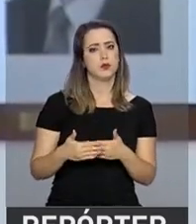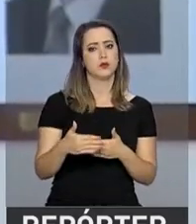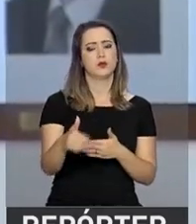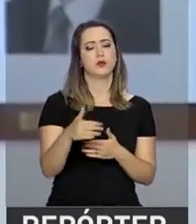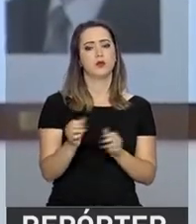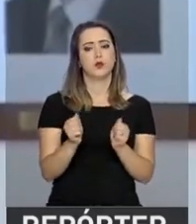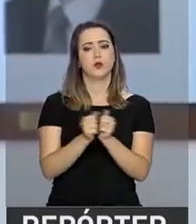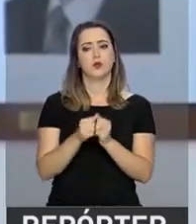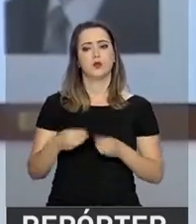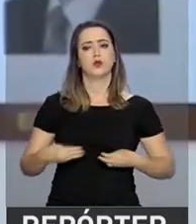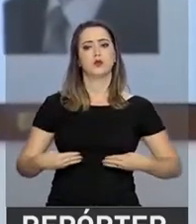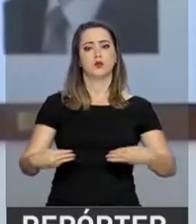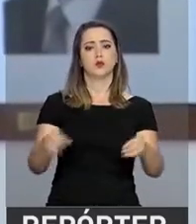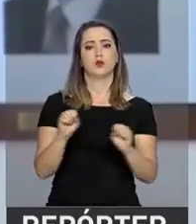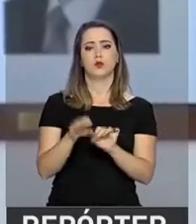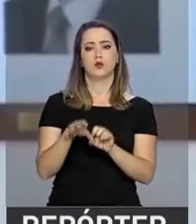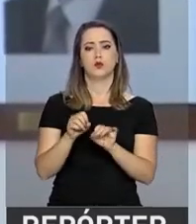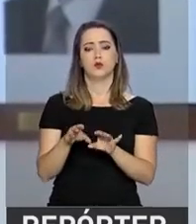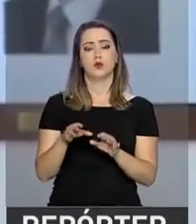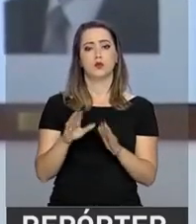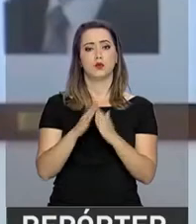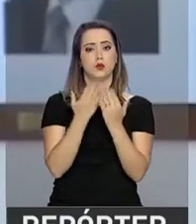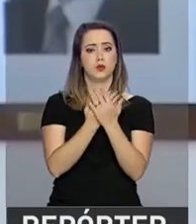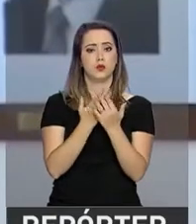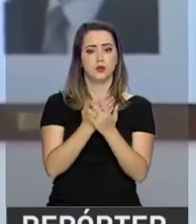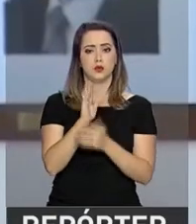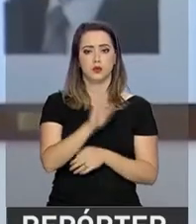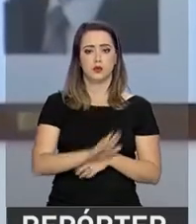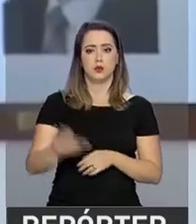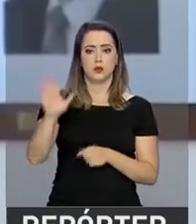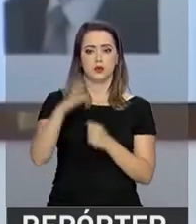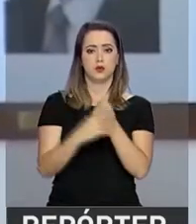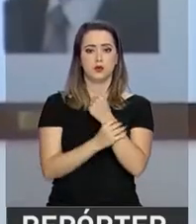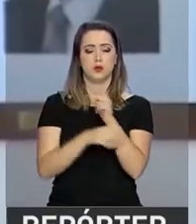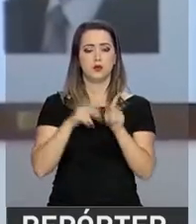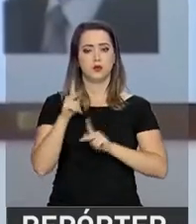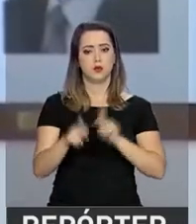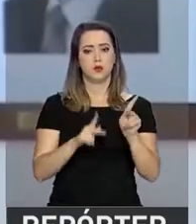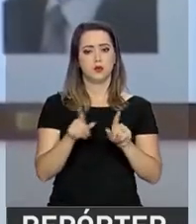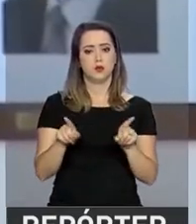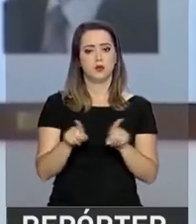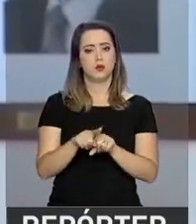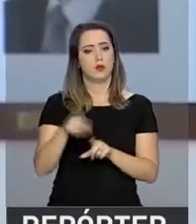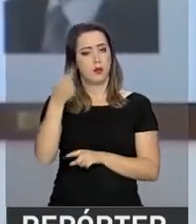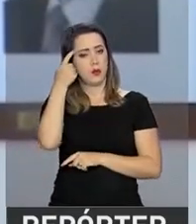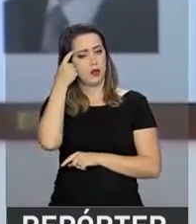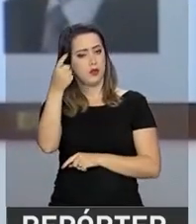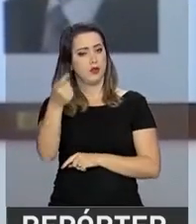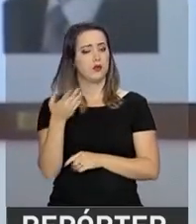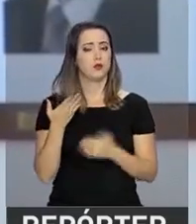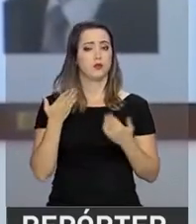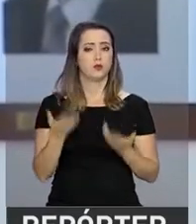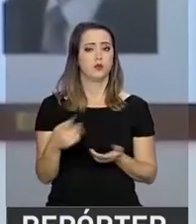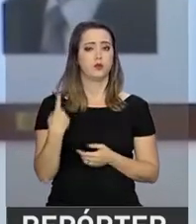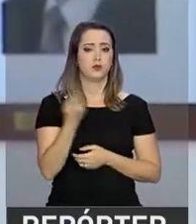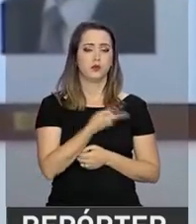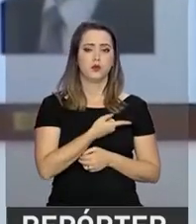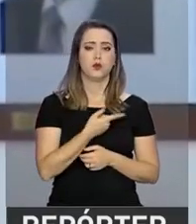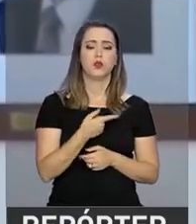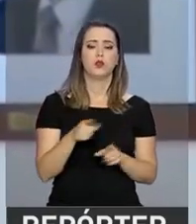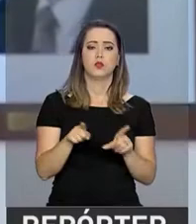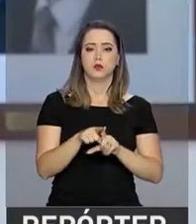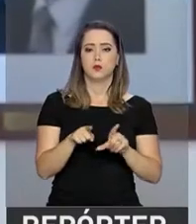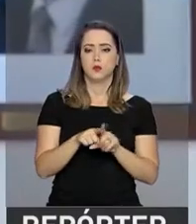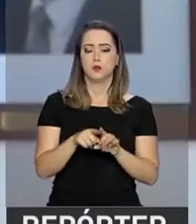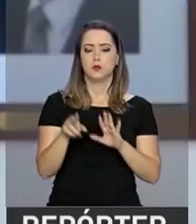da Educação a proposta de uma Escola Nacional de Segurança Pública e Inteligência. Nós passaremos a ter